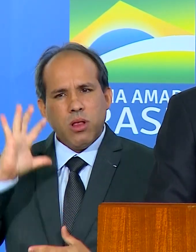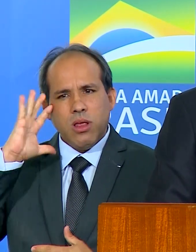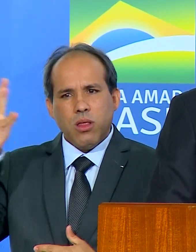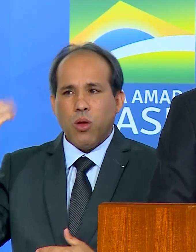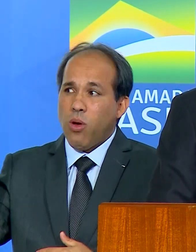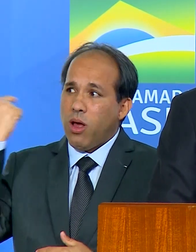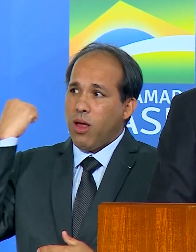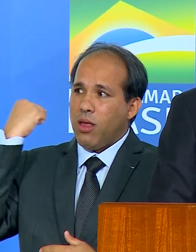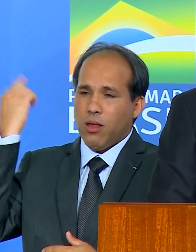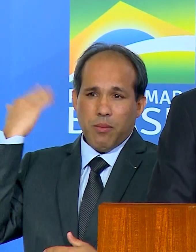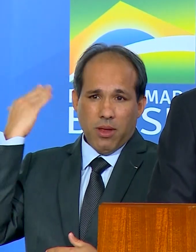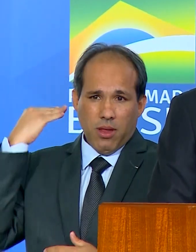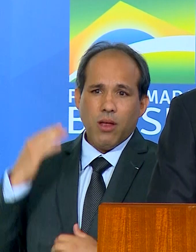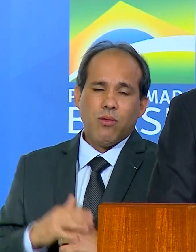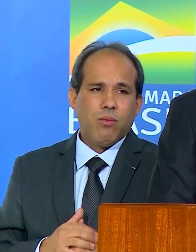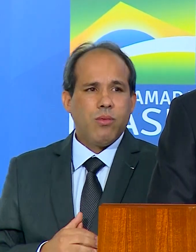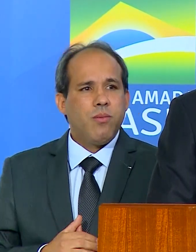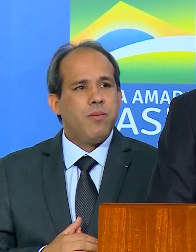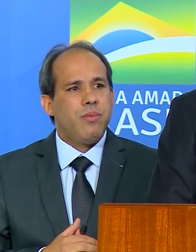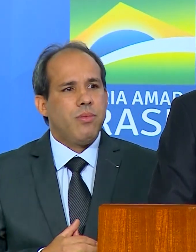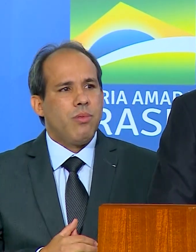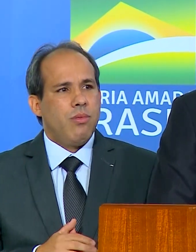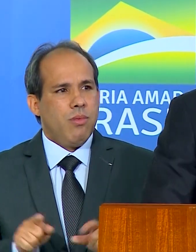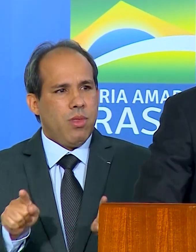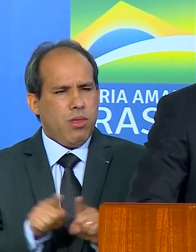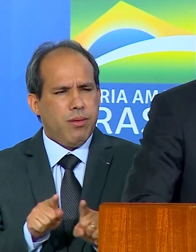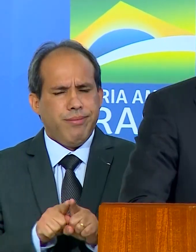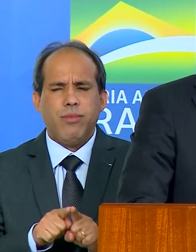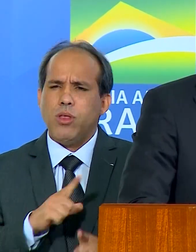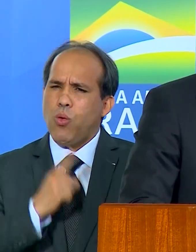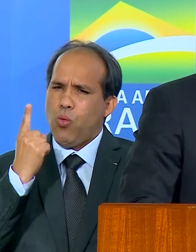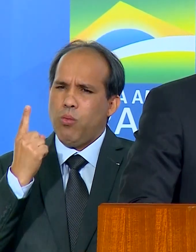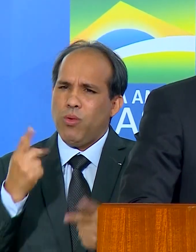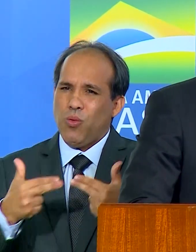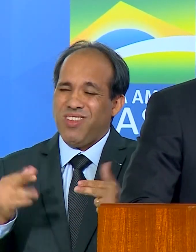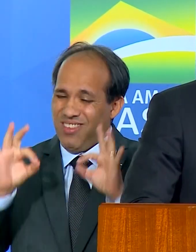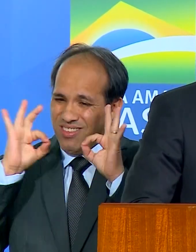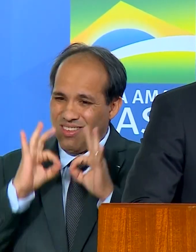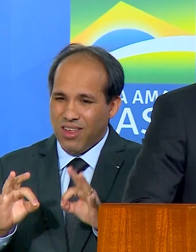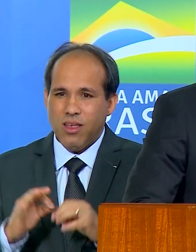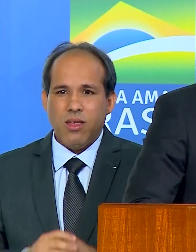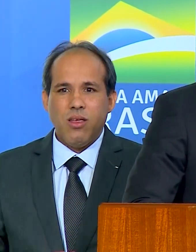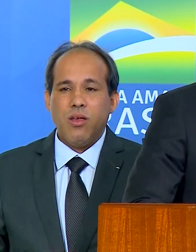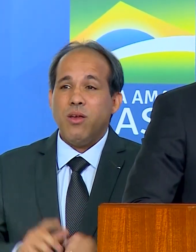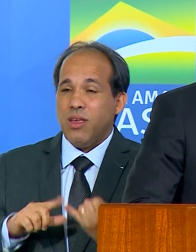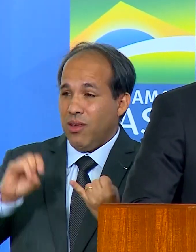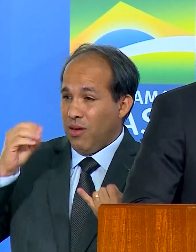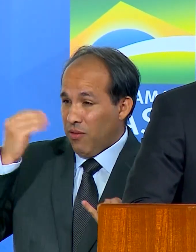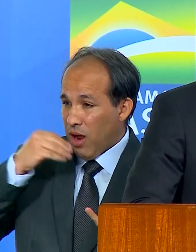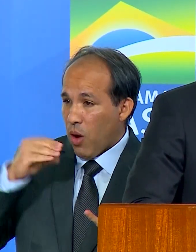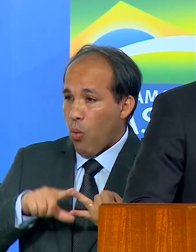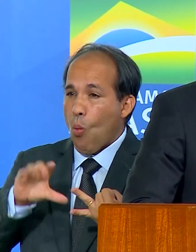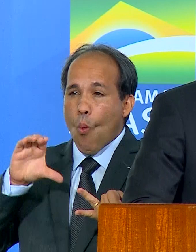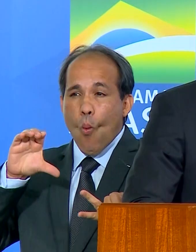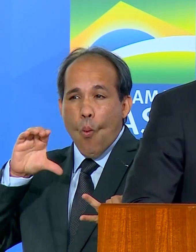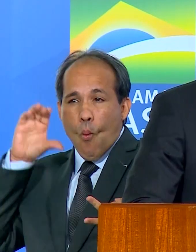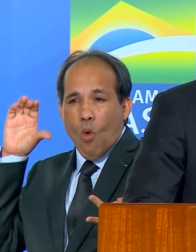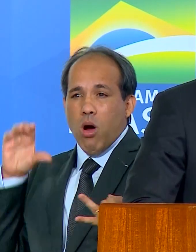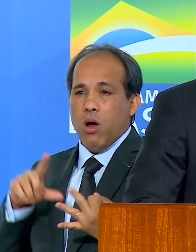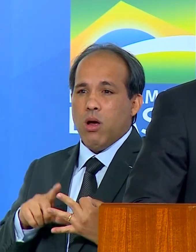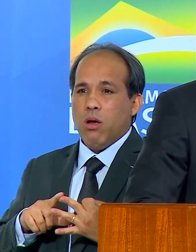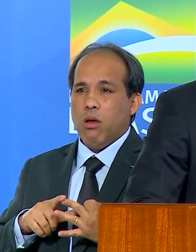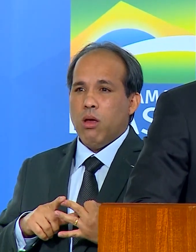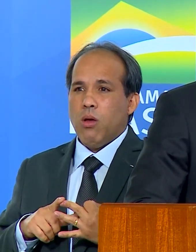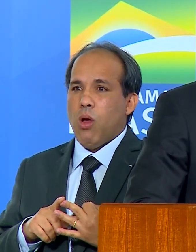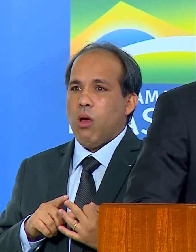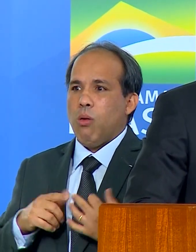decisão tomada lá atrás é uma coisa é certa dos fracos covardes omissos a história